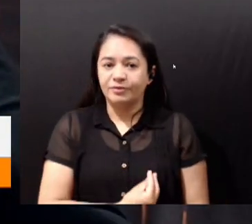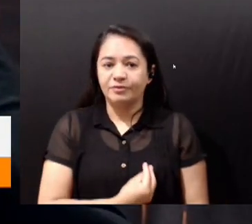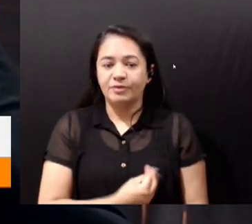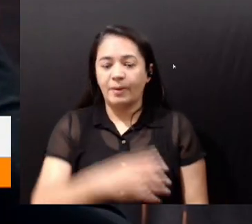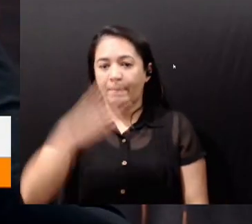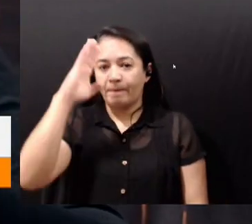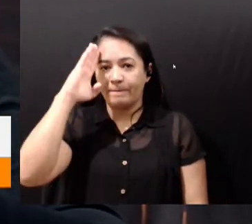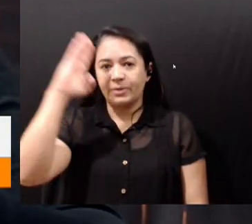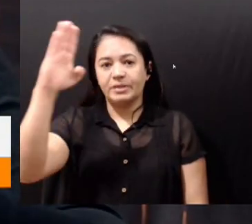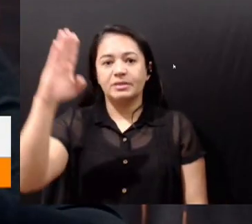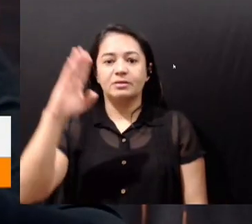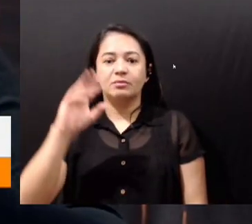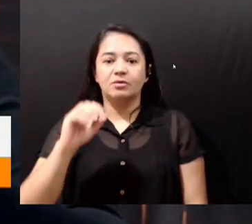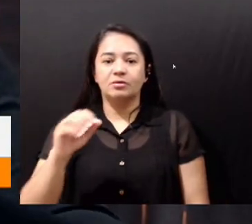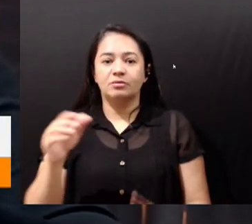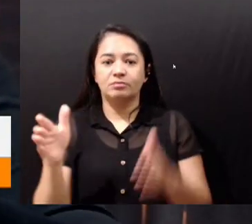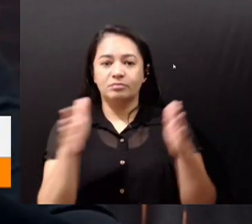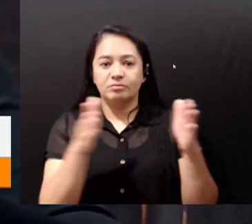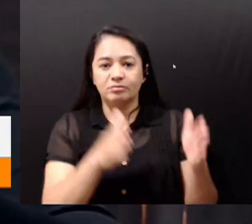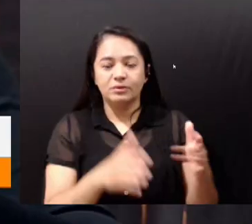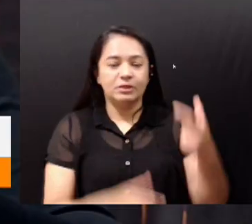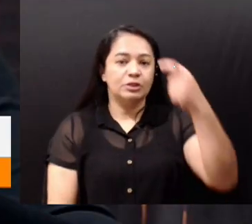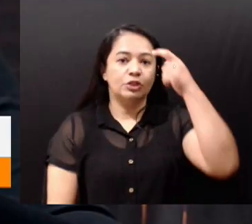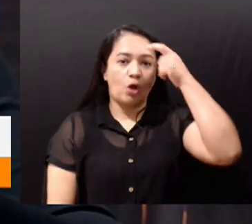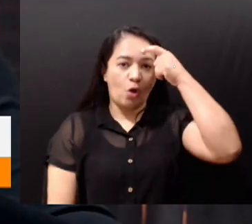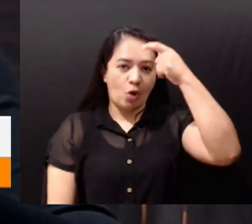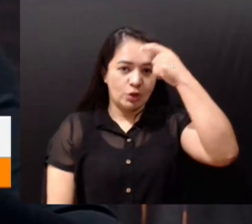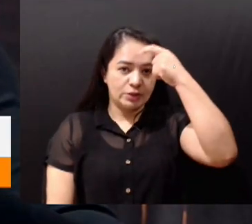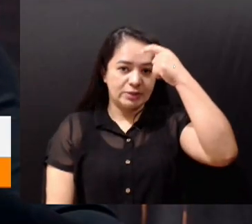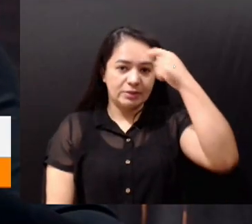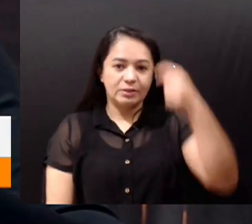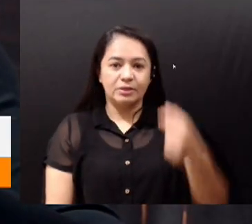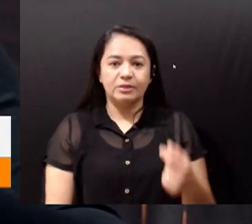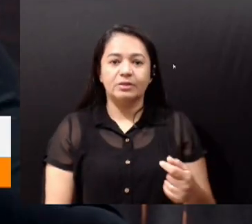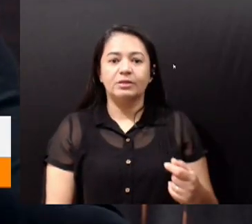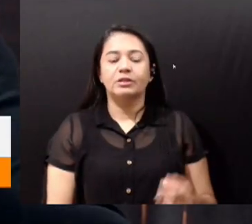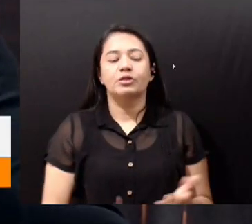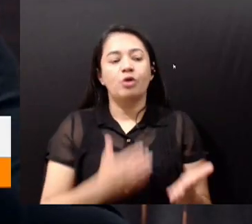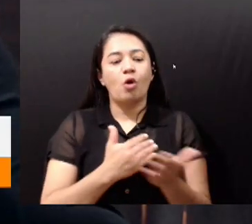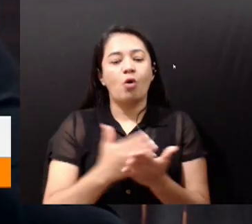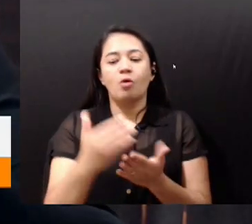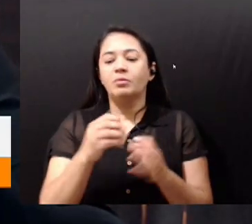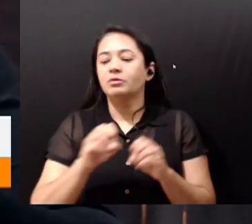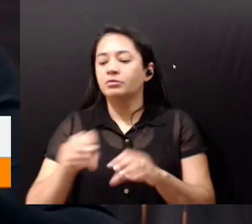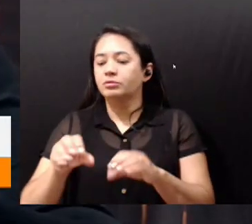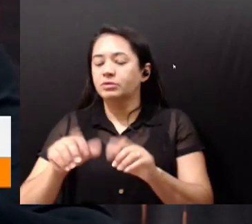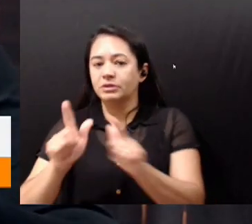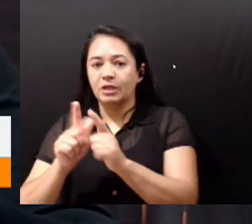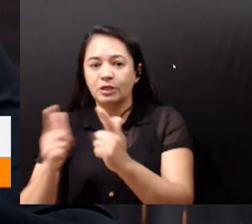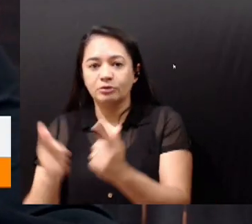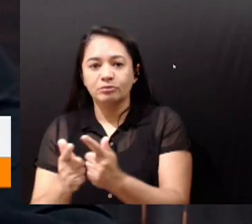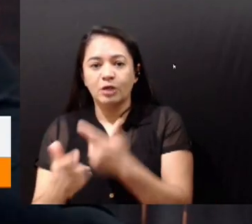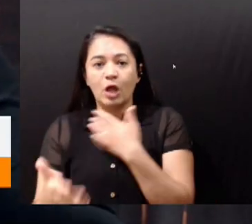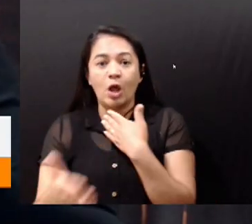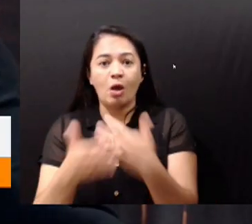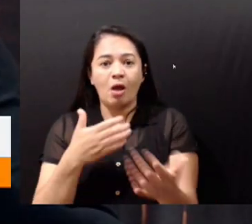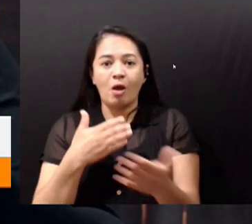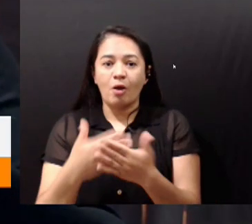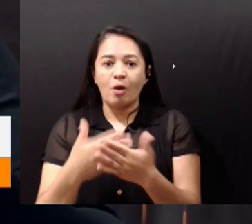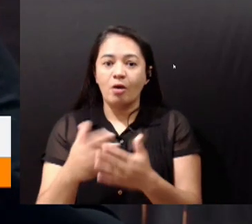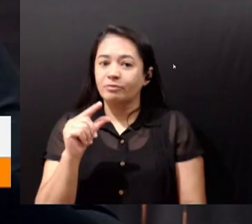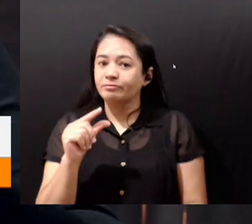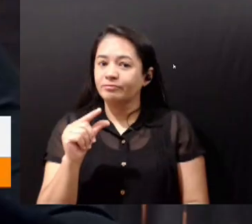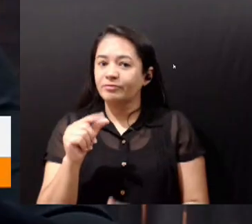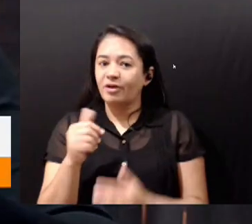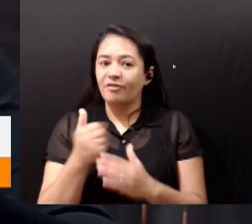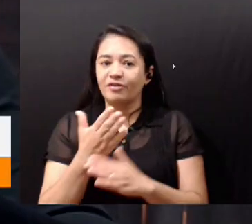dessa parte de consciência que eu comecei a trazer para os grupos, e qualquer coisinha já causa